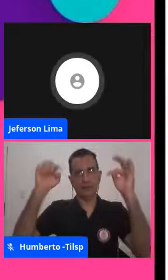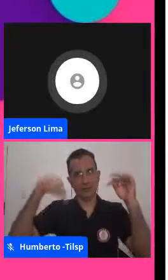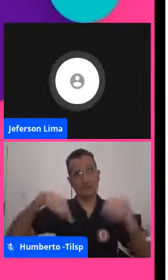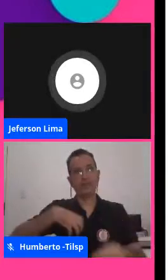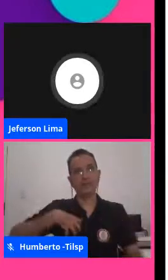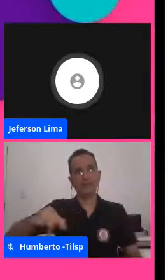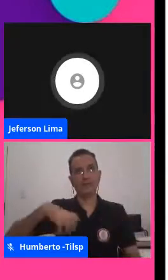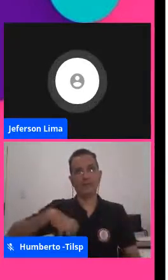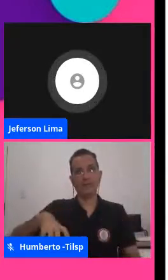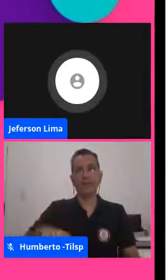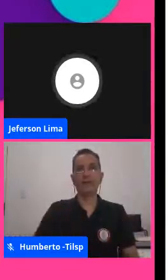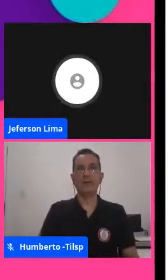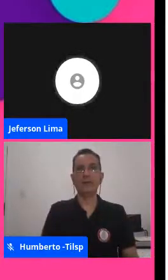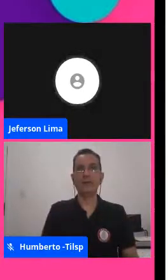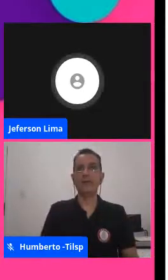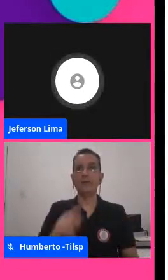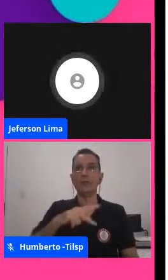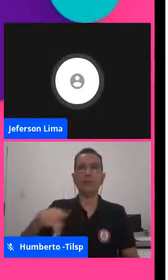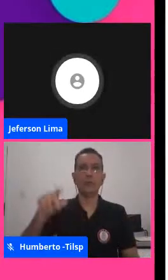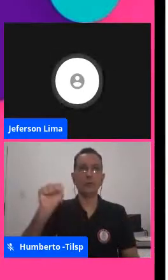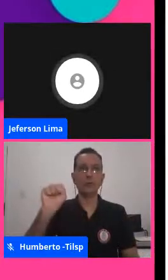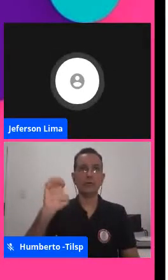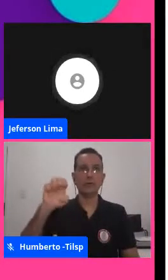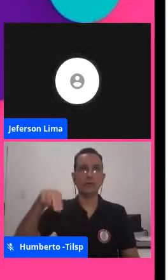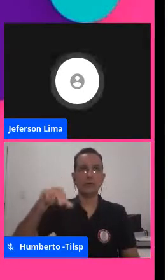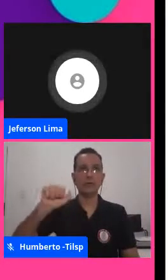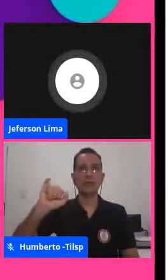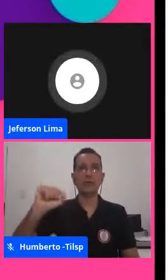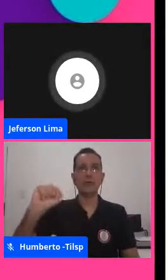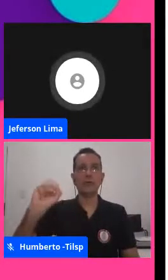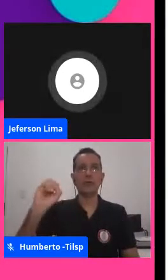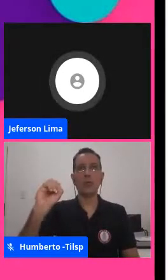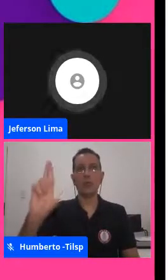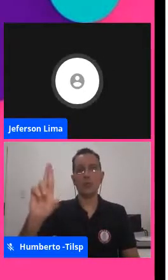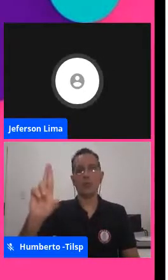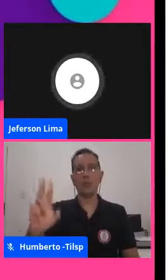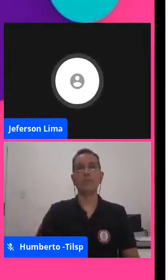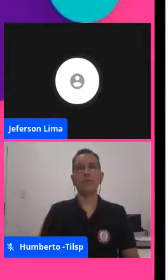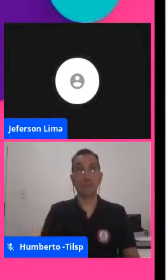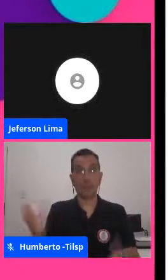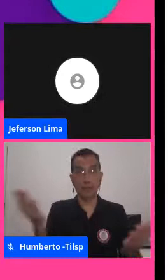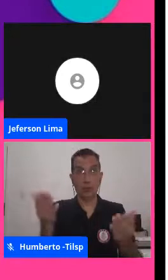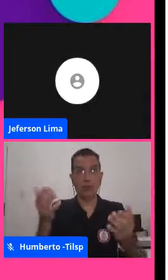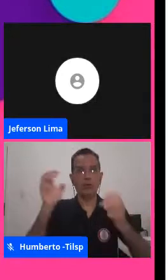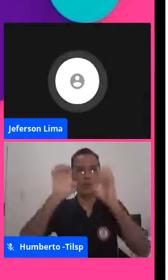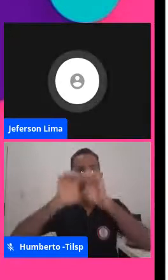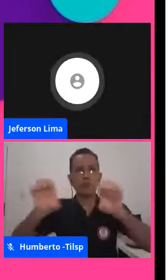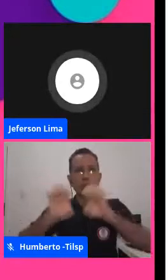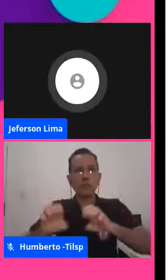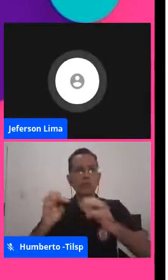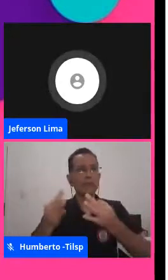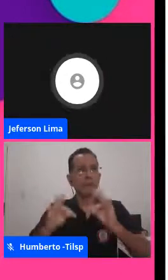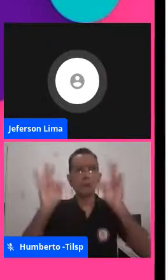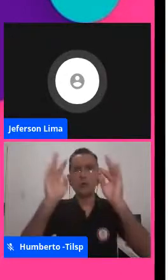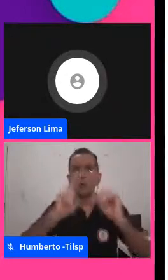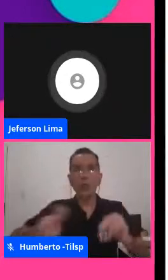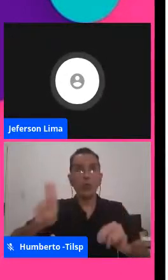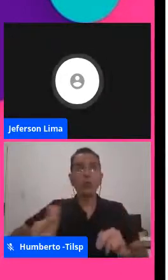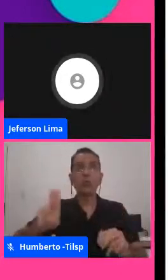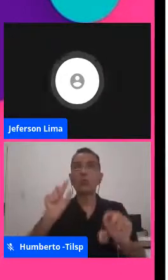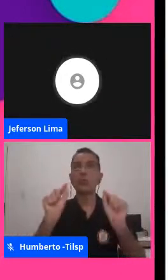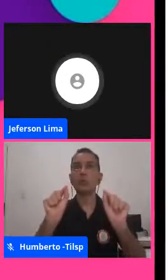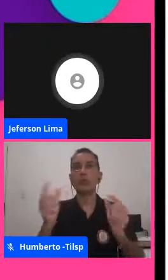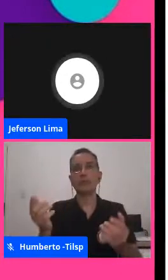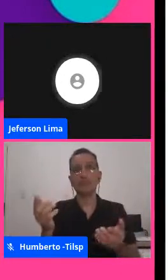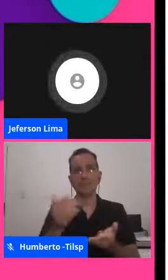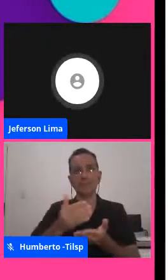né, é também de estabelecer um pouco como vai ser a nossa infraestrutura e as tecnologias que iremos utilizar. Uma das tecnologias que a gente veio a